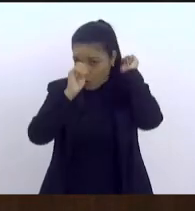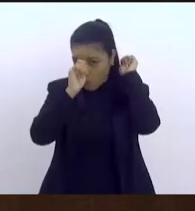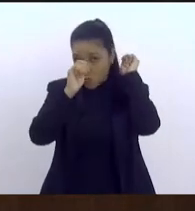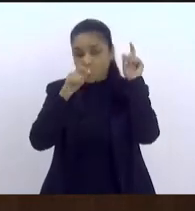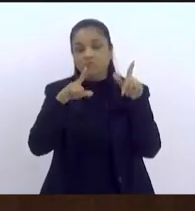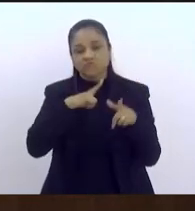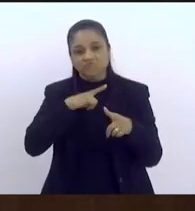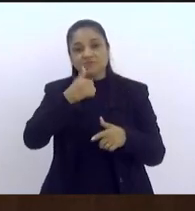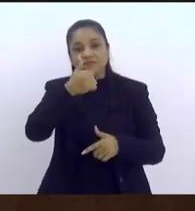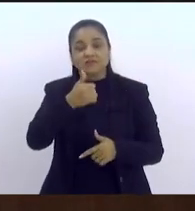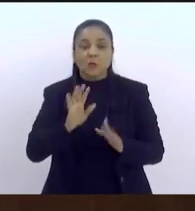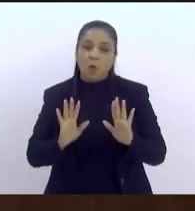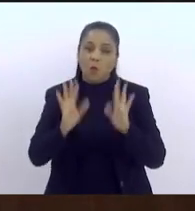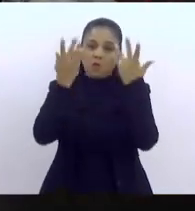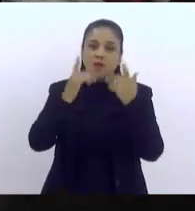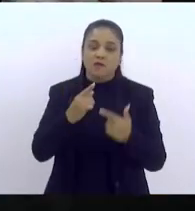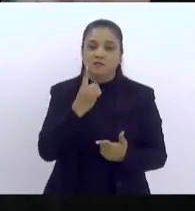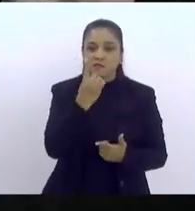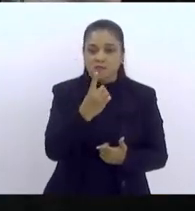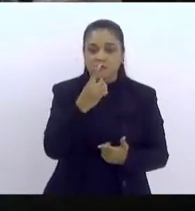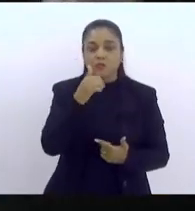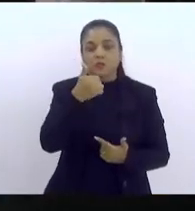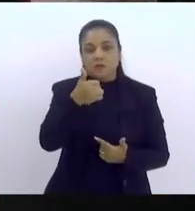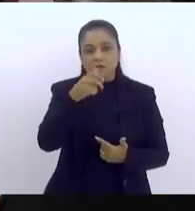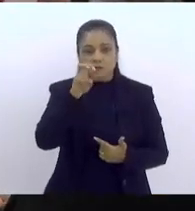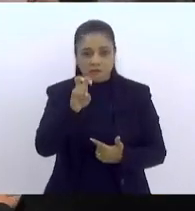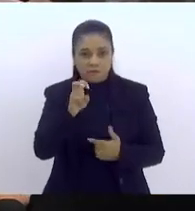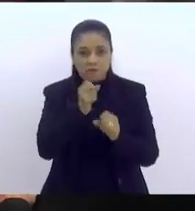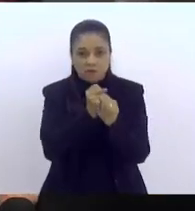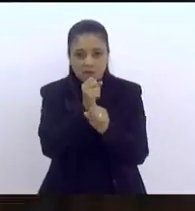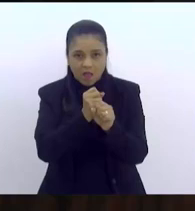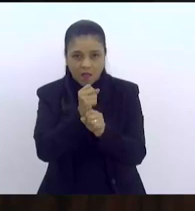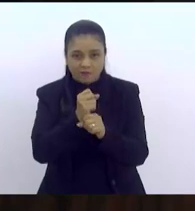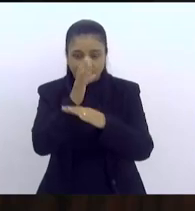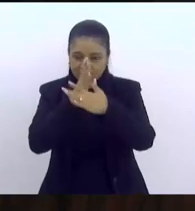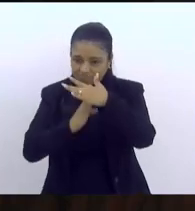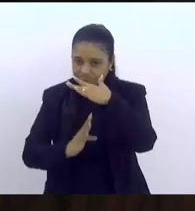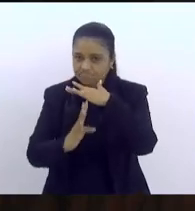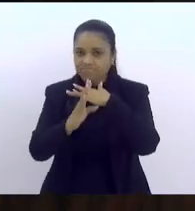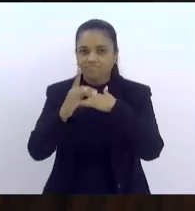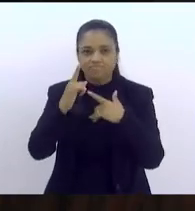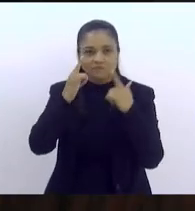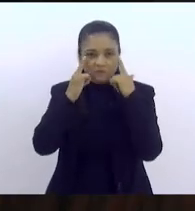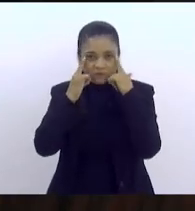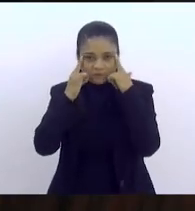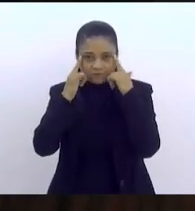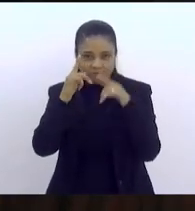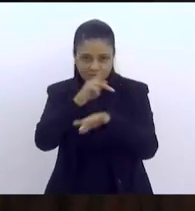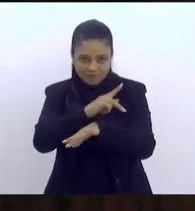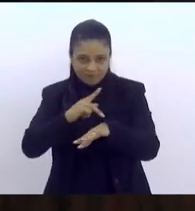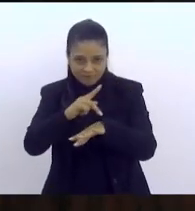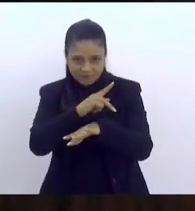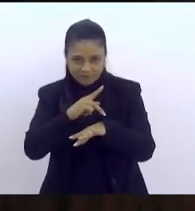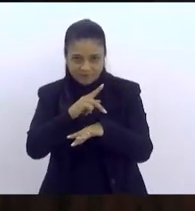japonesa. Obrigada. Obrigada, deputada. Para discutir nossa...